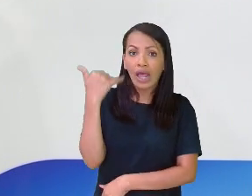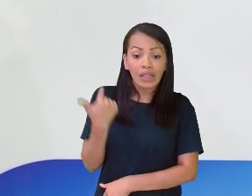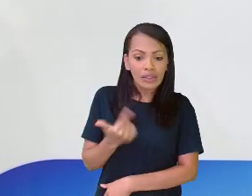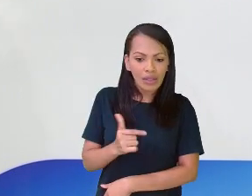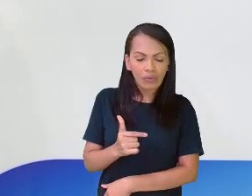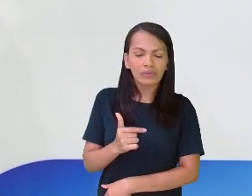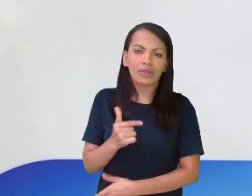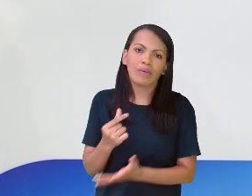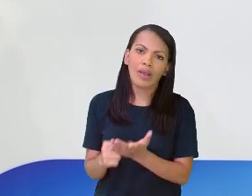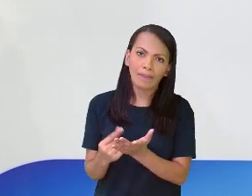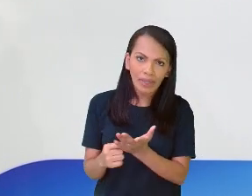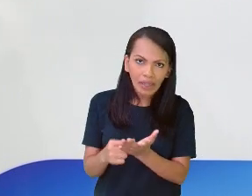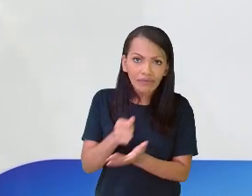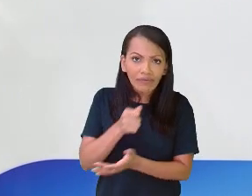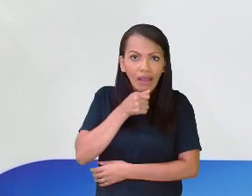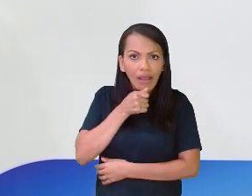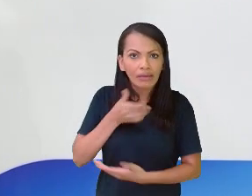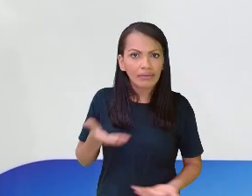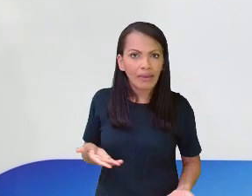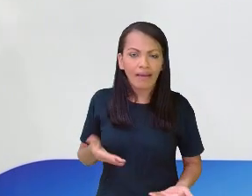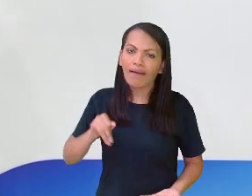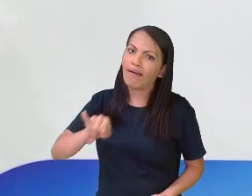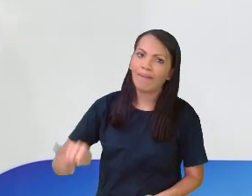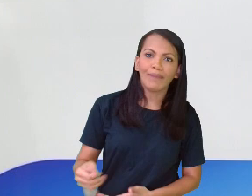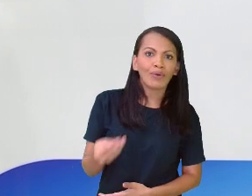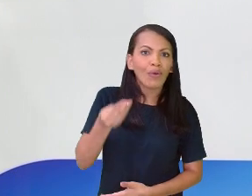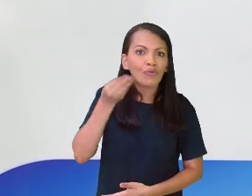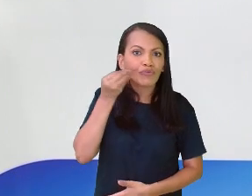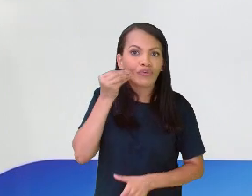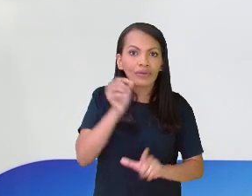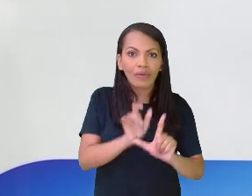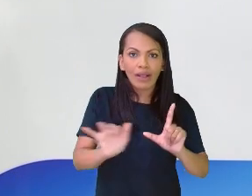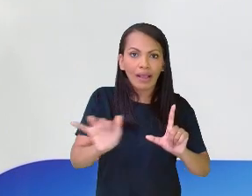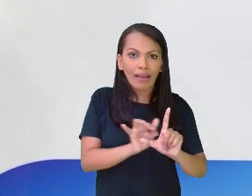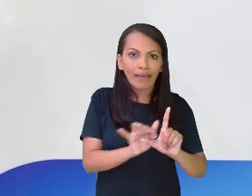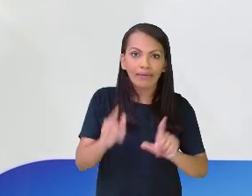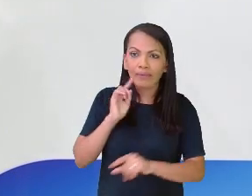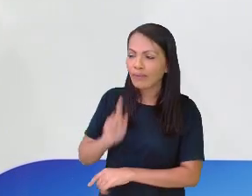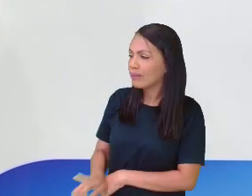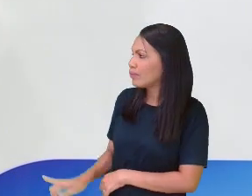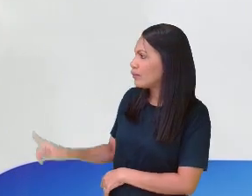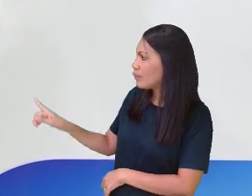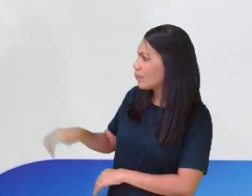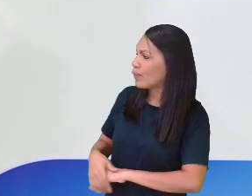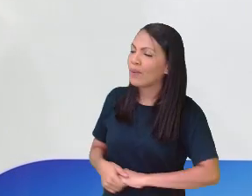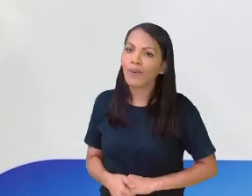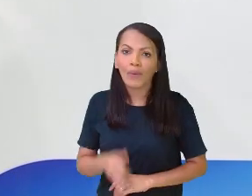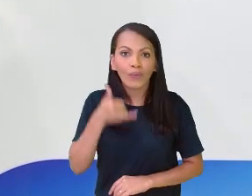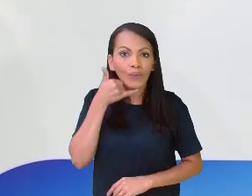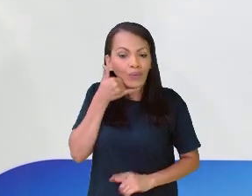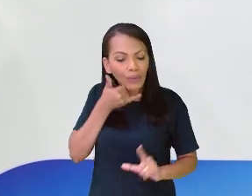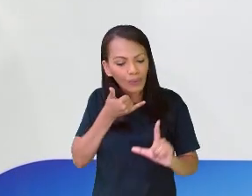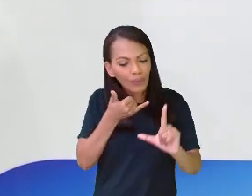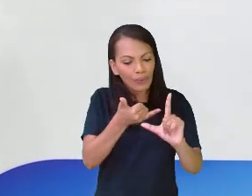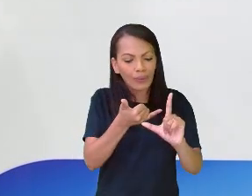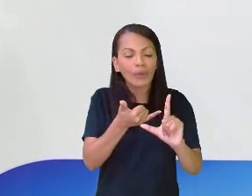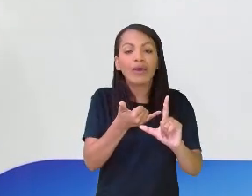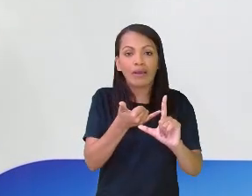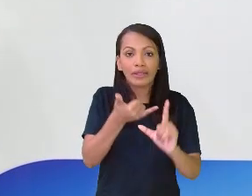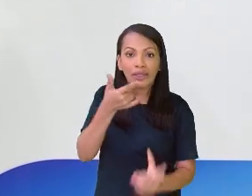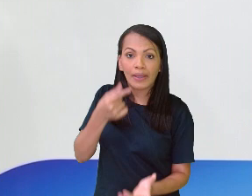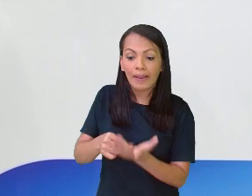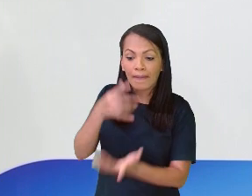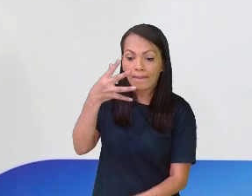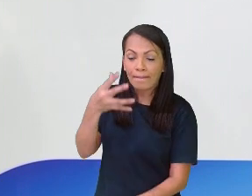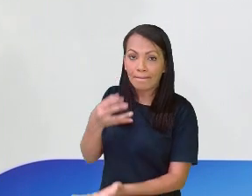aplicativo do Educa Recife, aproveita, o QR Code está na tela, aponta a câmera do smartphone para o QR Code